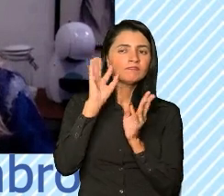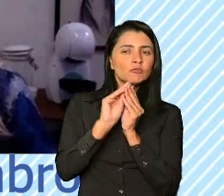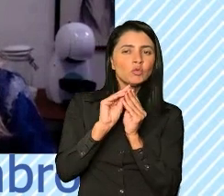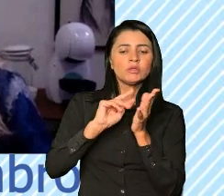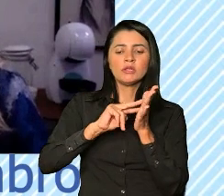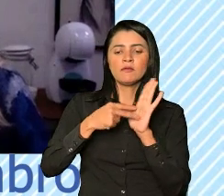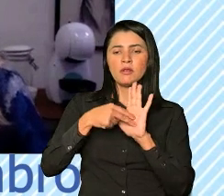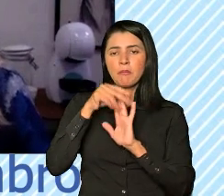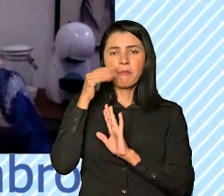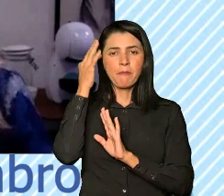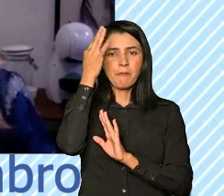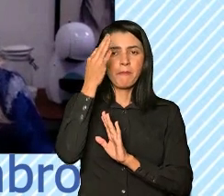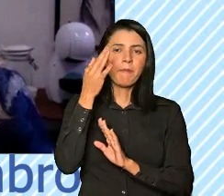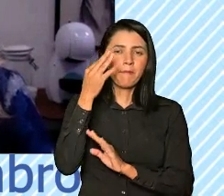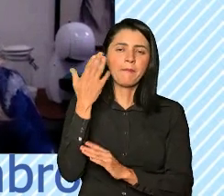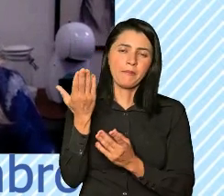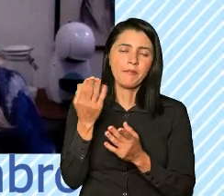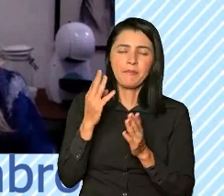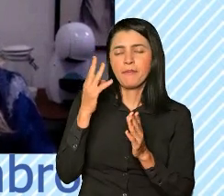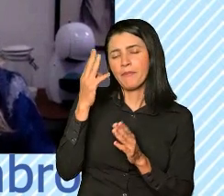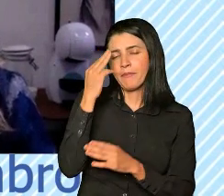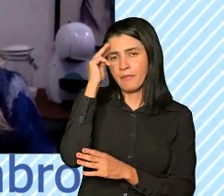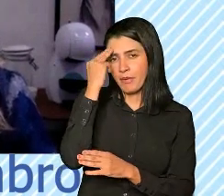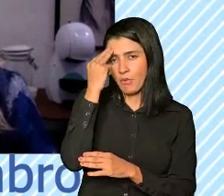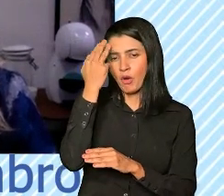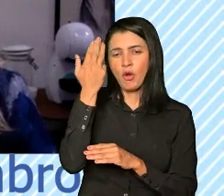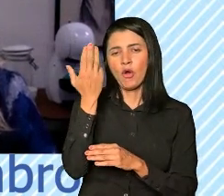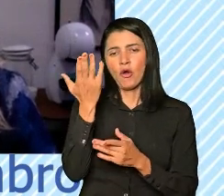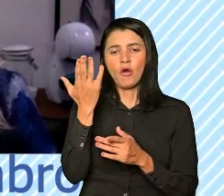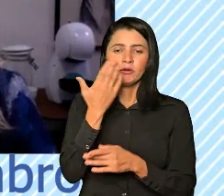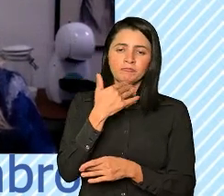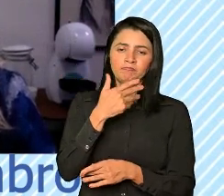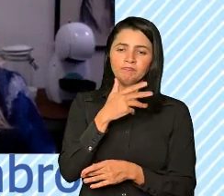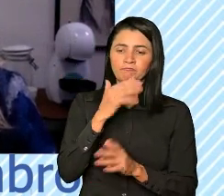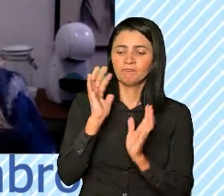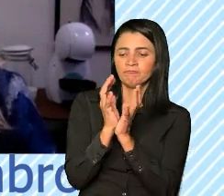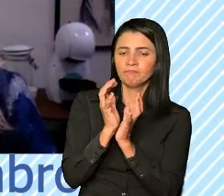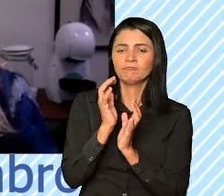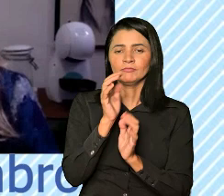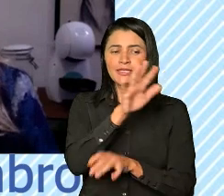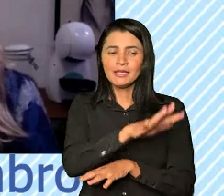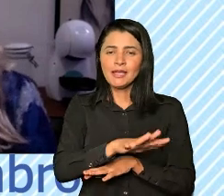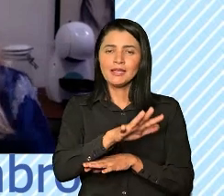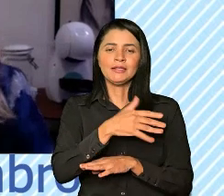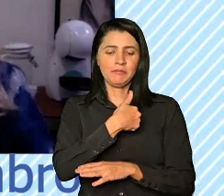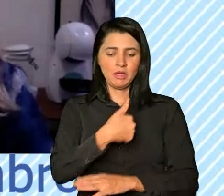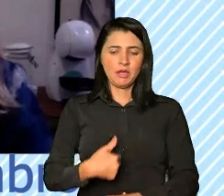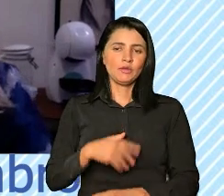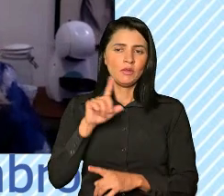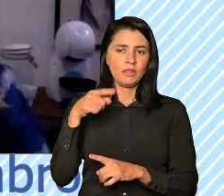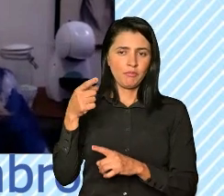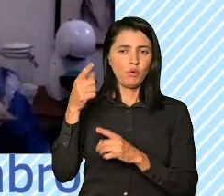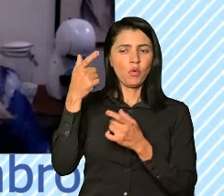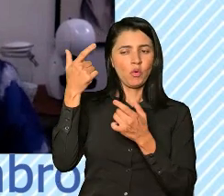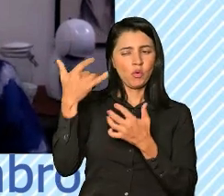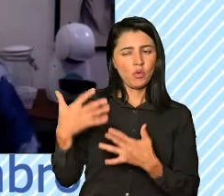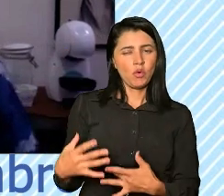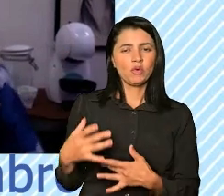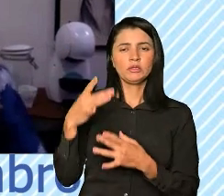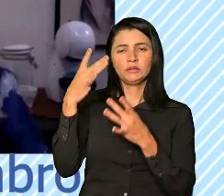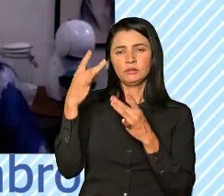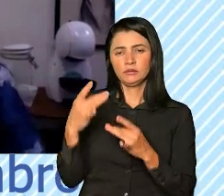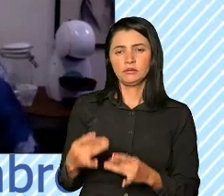memória coletiva, o que é essa presença nos espaços públicos, e depois o Ricardo vai dar uma versão um pouco mais aplicada